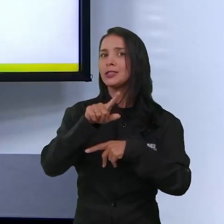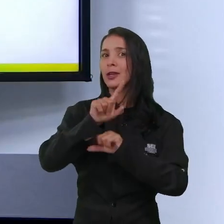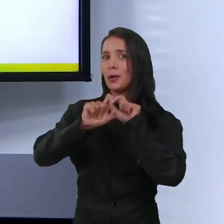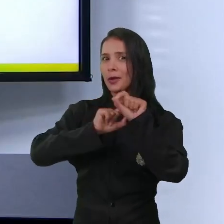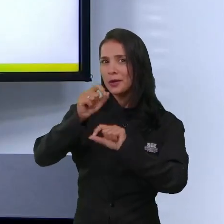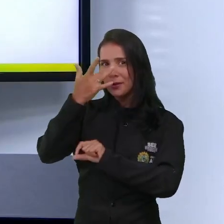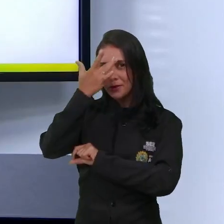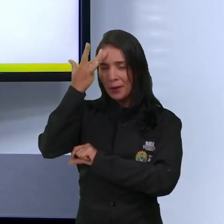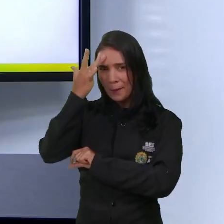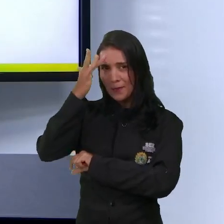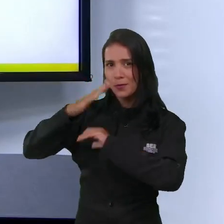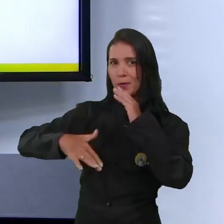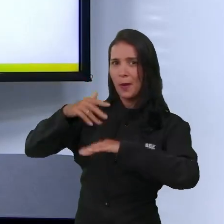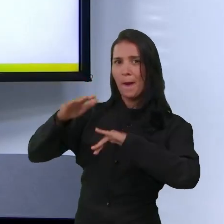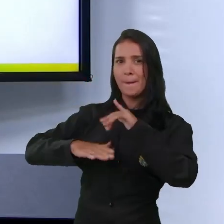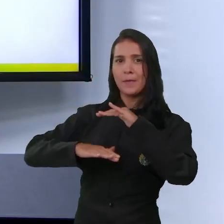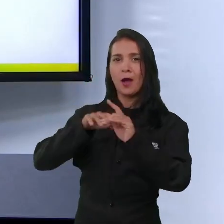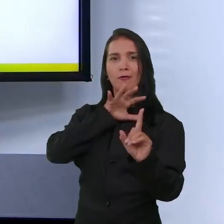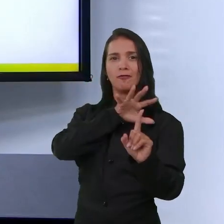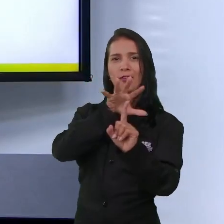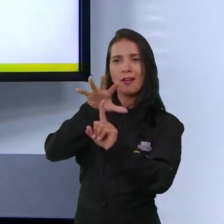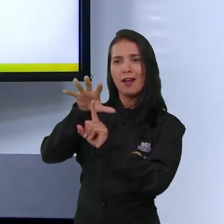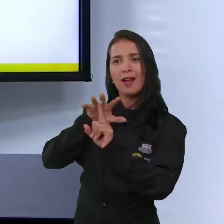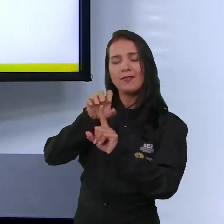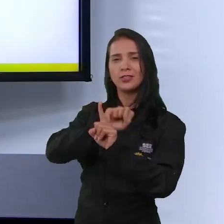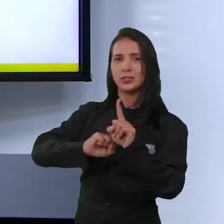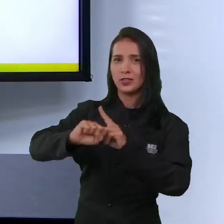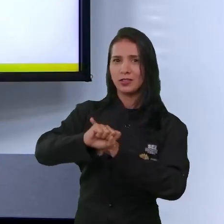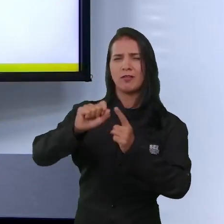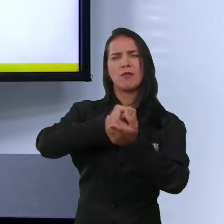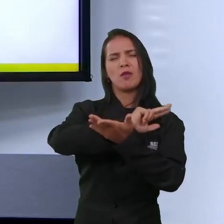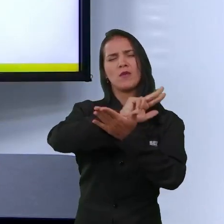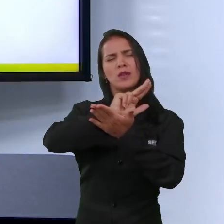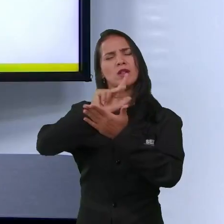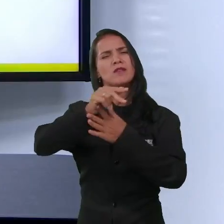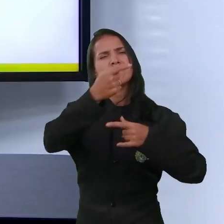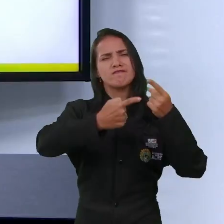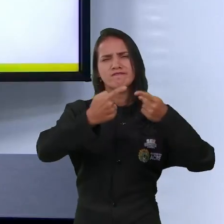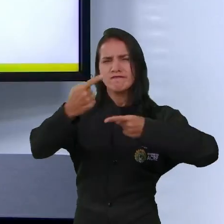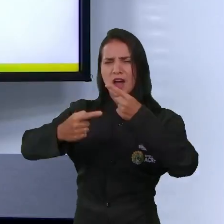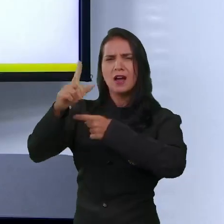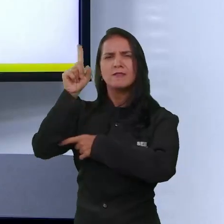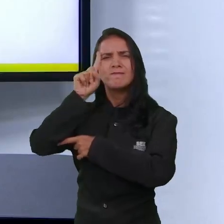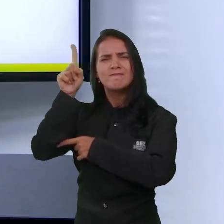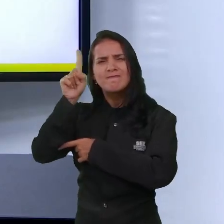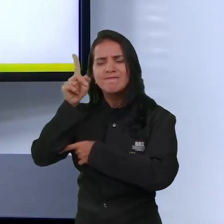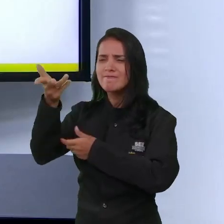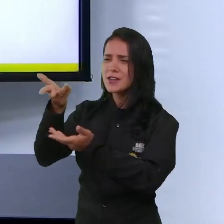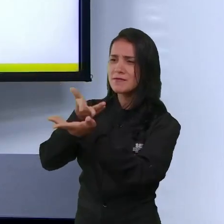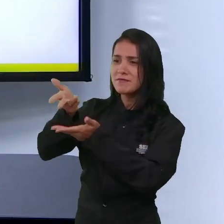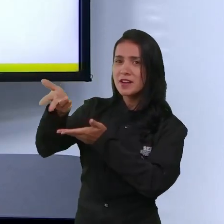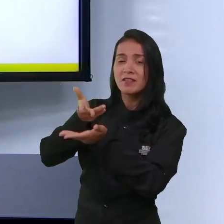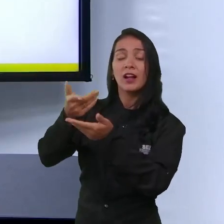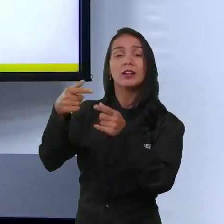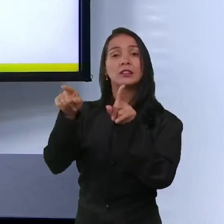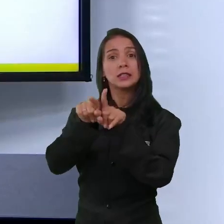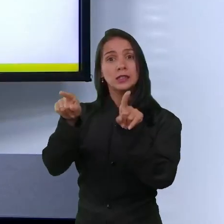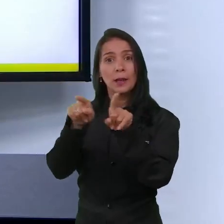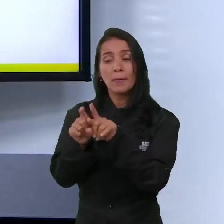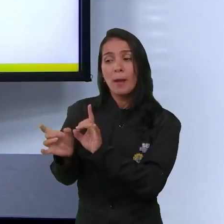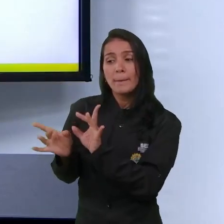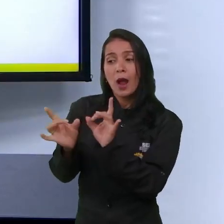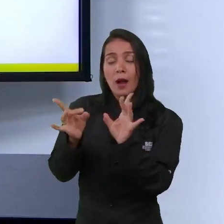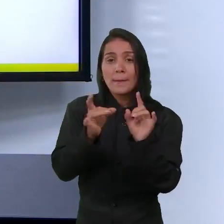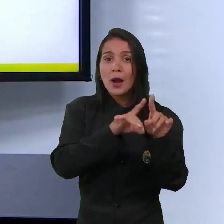os influenciadores, que vão falar sobre diversos assuntos do dia a dia, vendem determinados